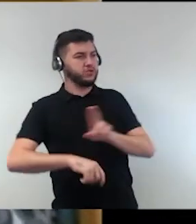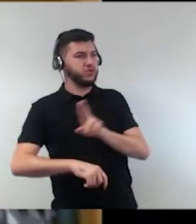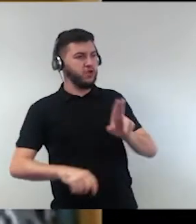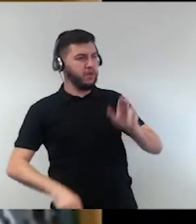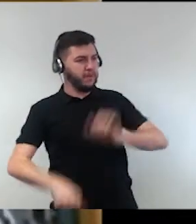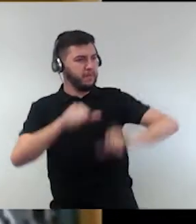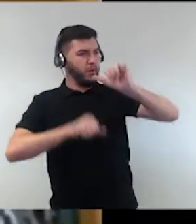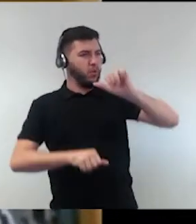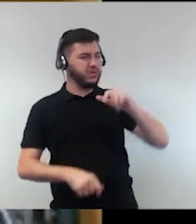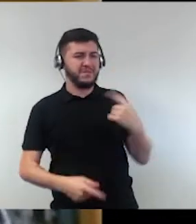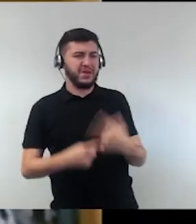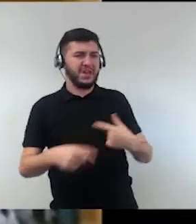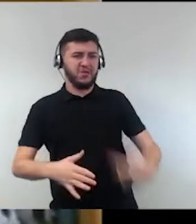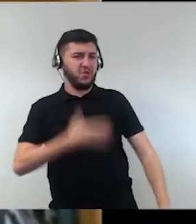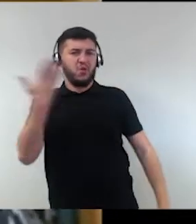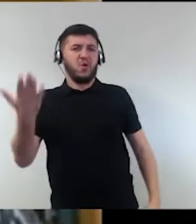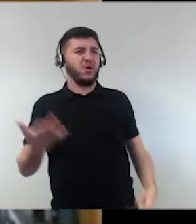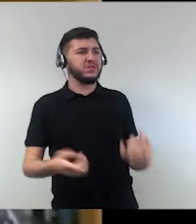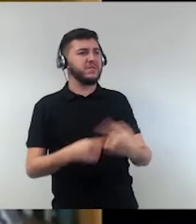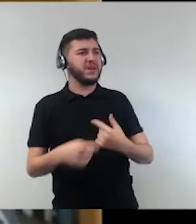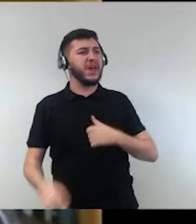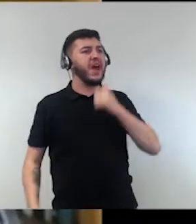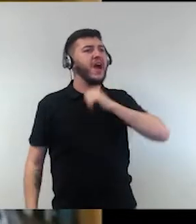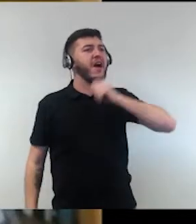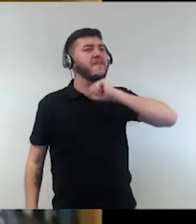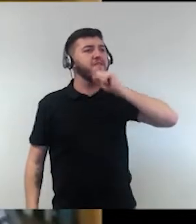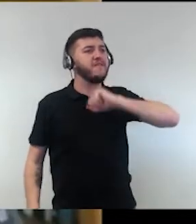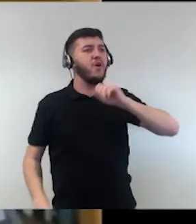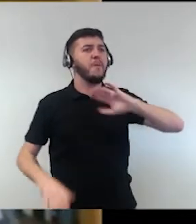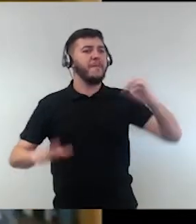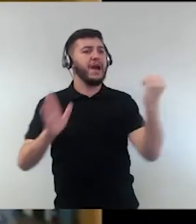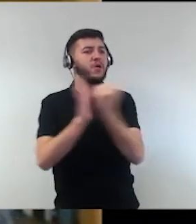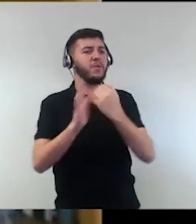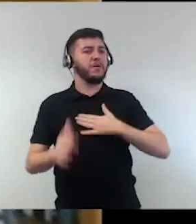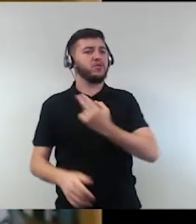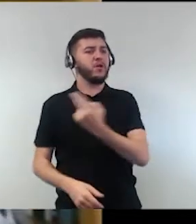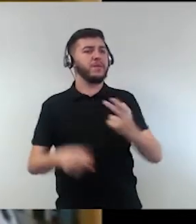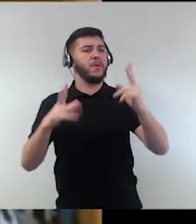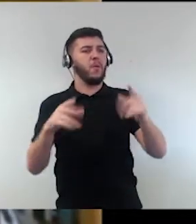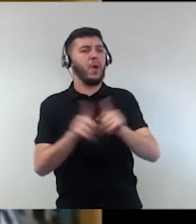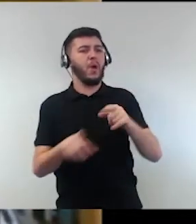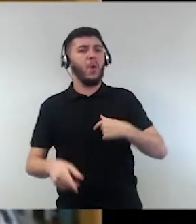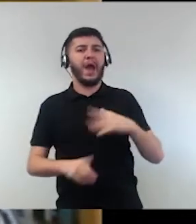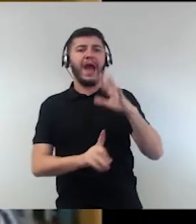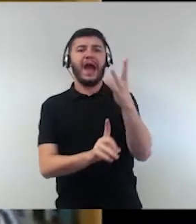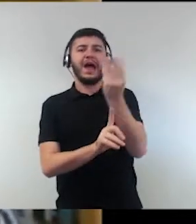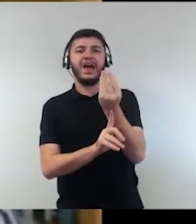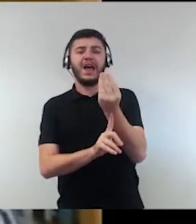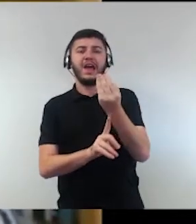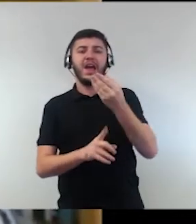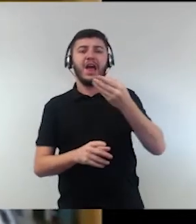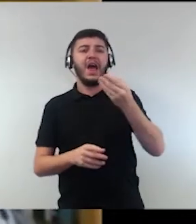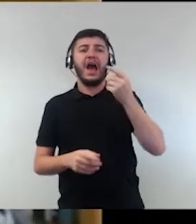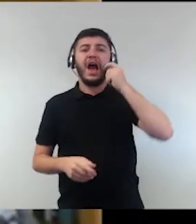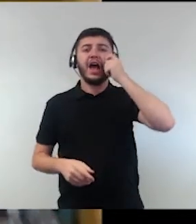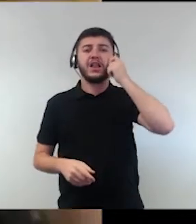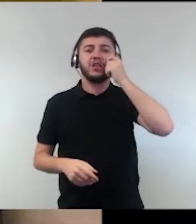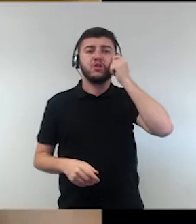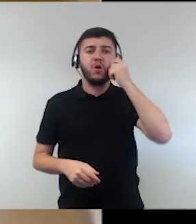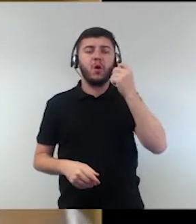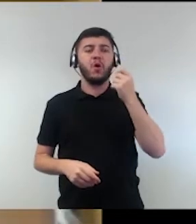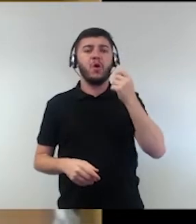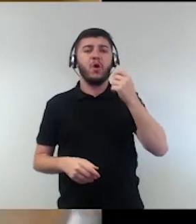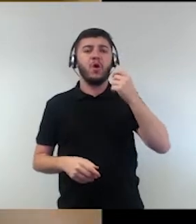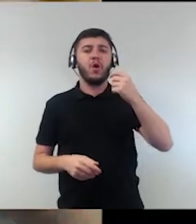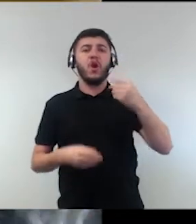avó me deu esse nome porque ela gostava de um personagem de uma novela. E o rapaz chamava Édipo. Aquilo,